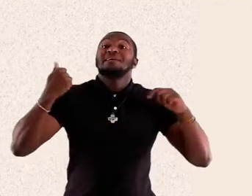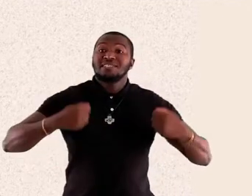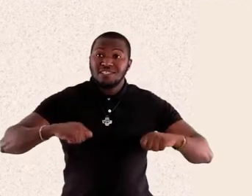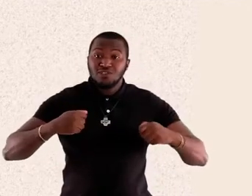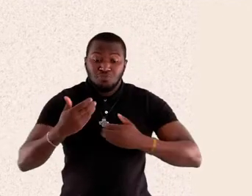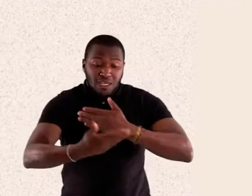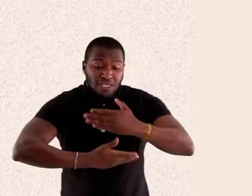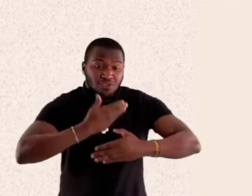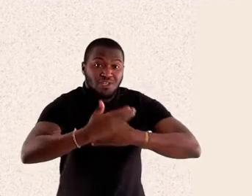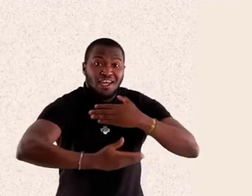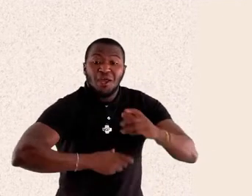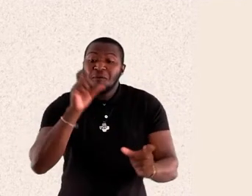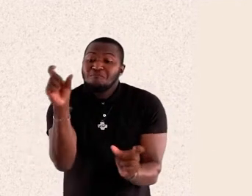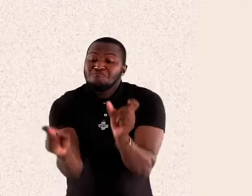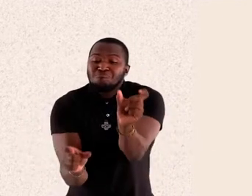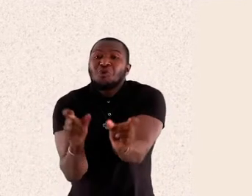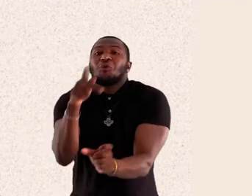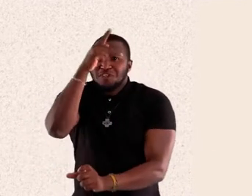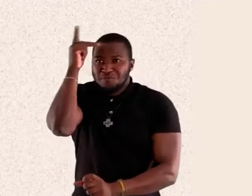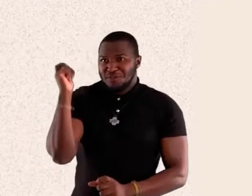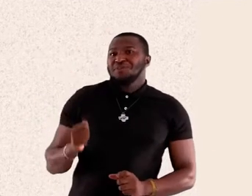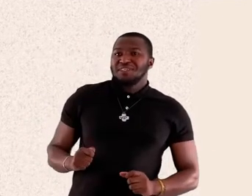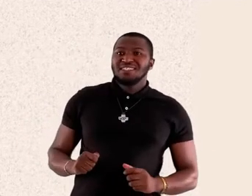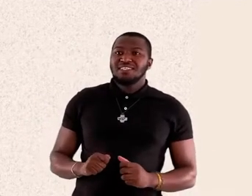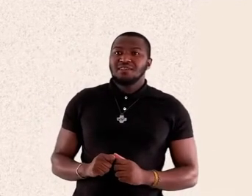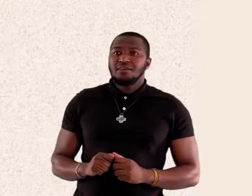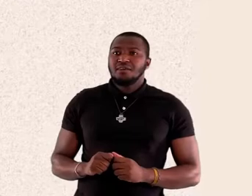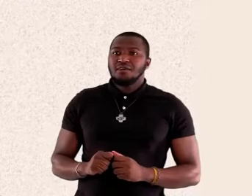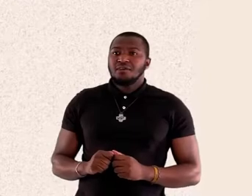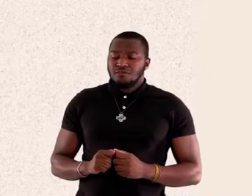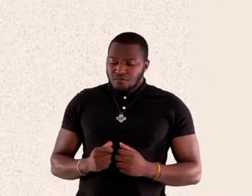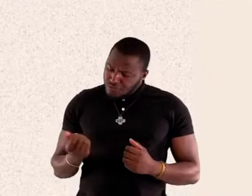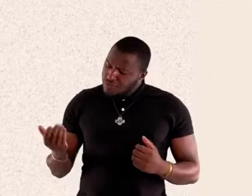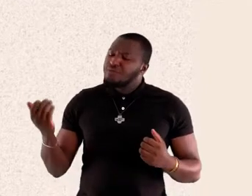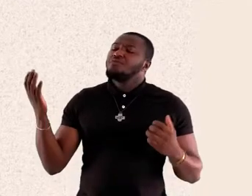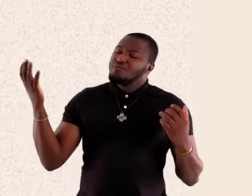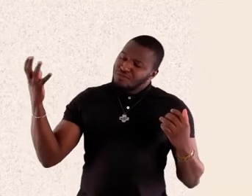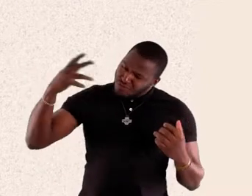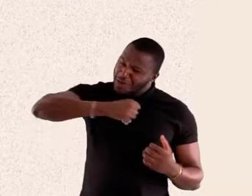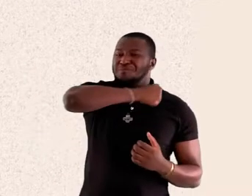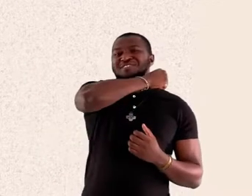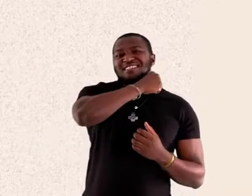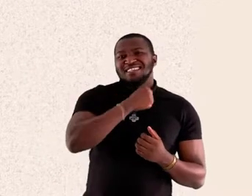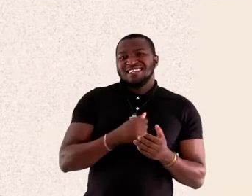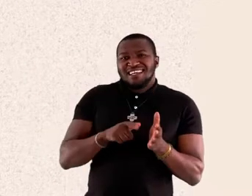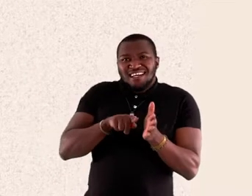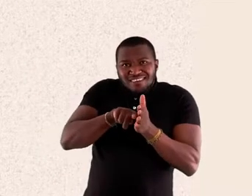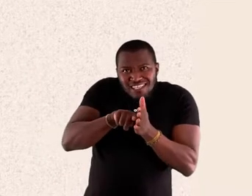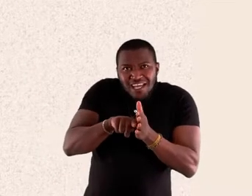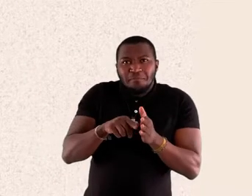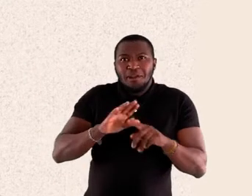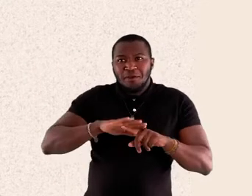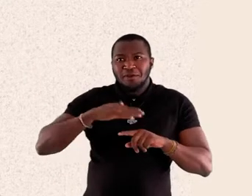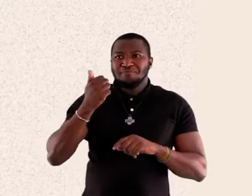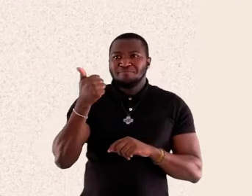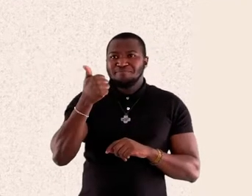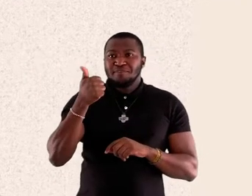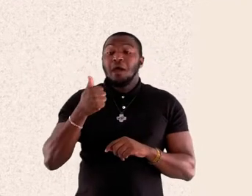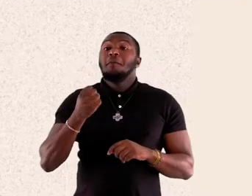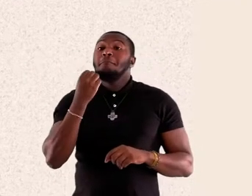com o outro a gente vai aprofundar um pouquinho mais nisso mas adiante Tá